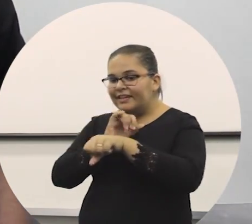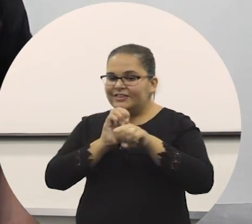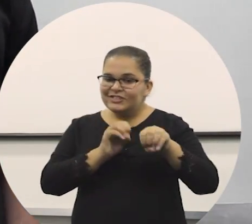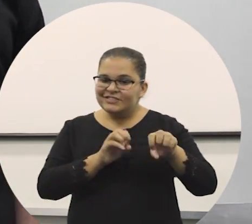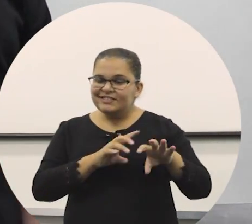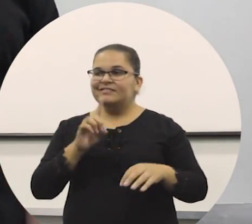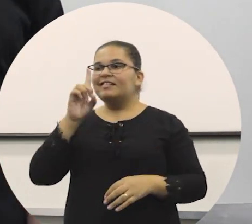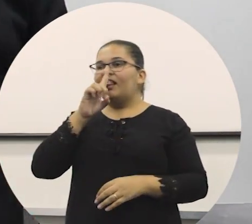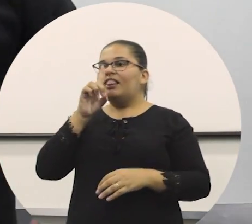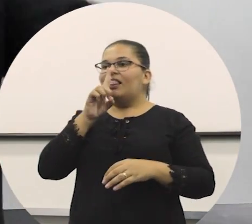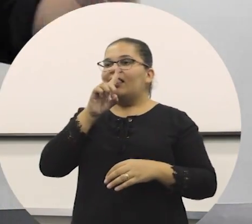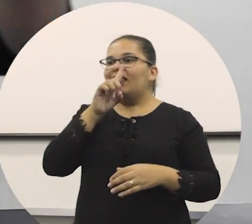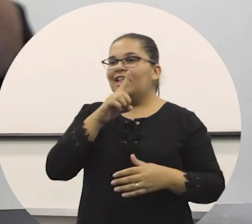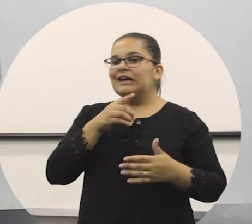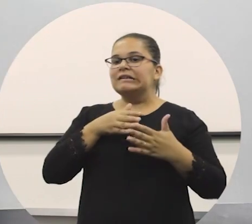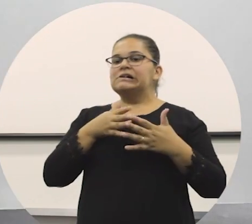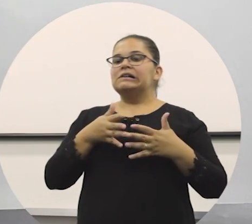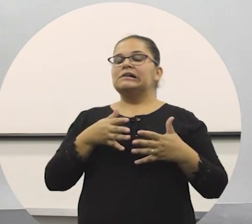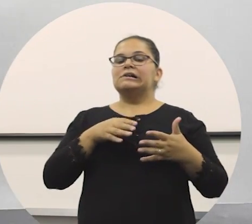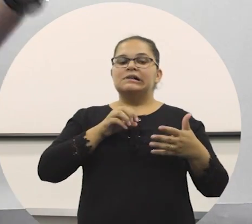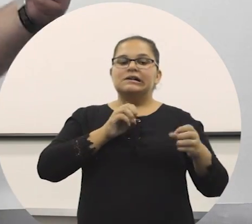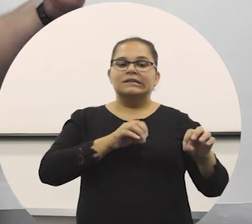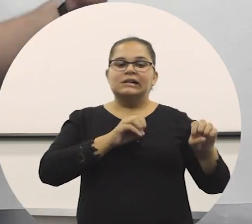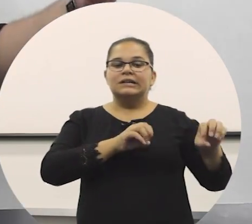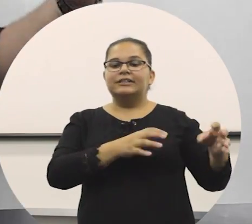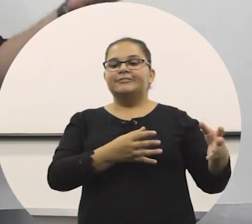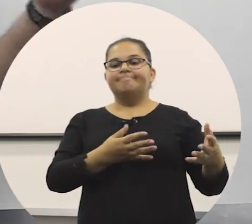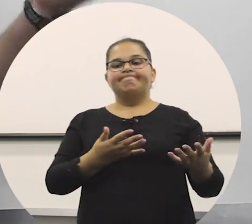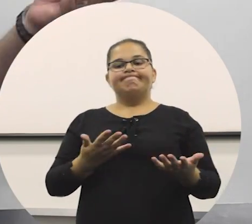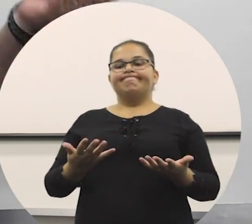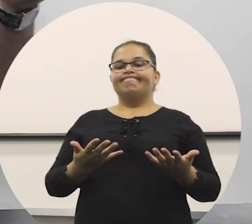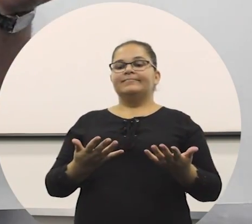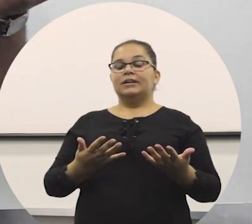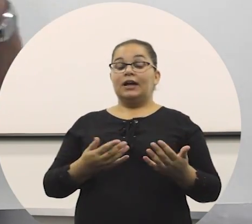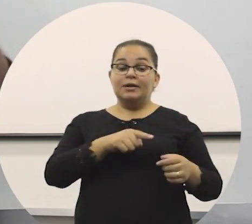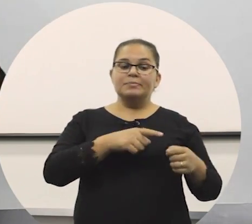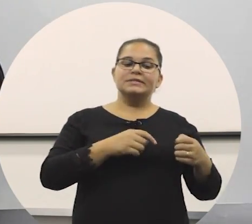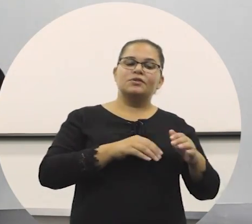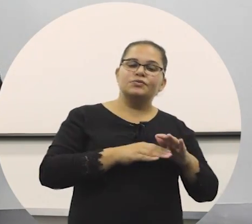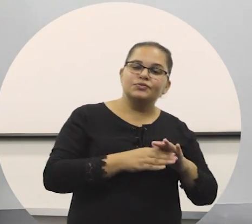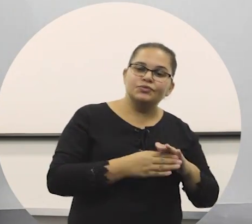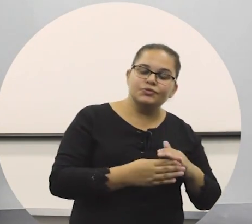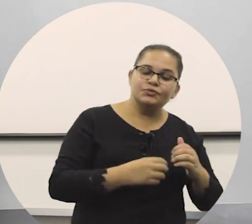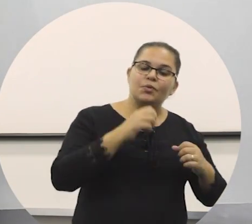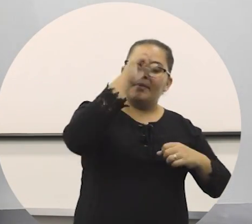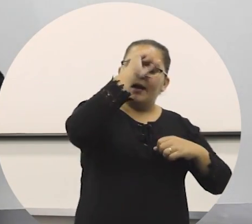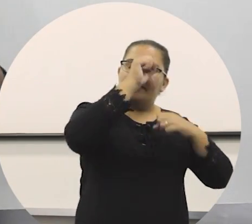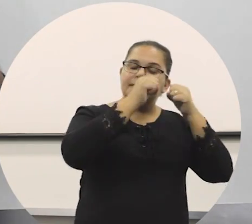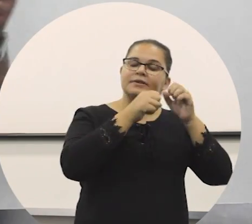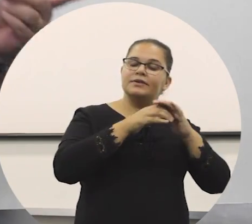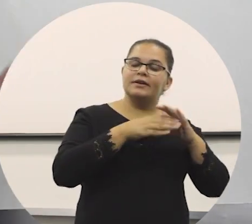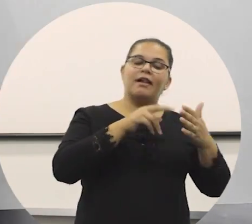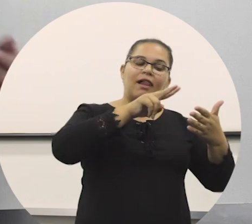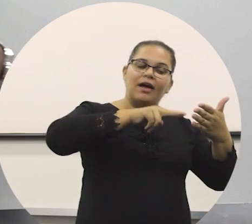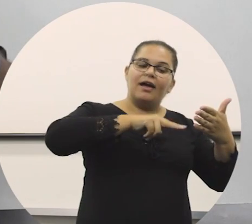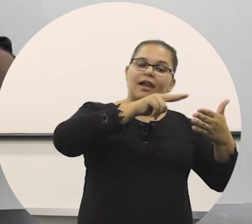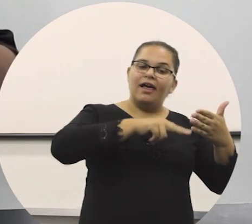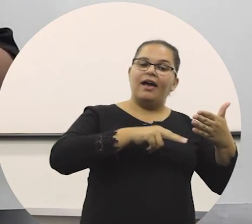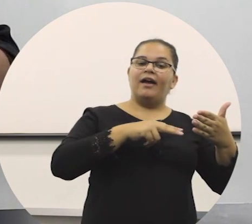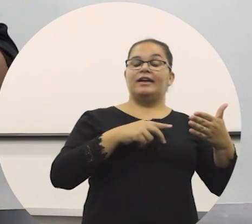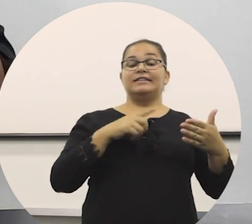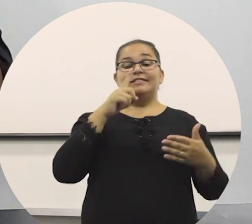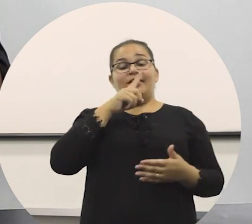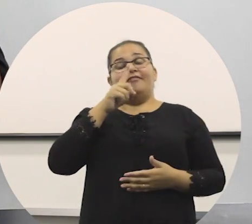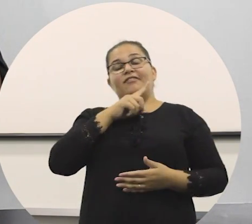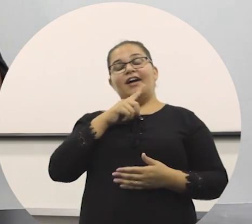as falhas desse processo. Então, desenvolver o hábito de leitura também, ou não desenvolver o hábito de leitura, também é uma falha no